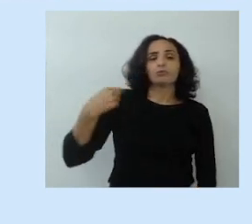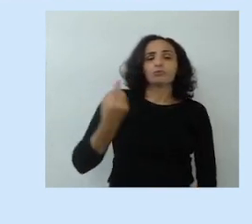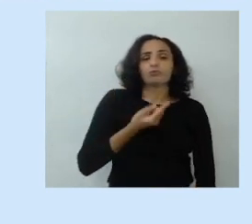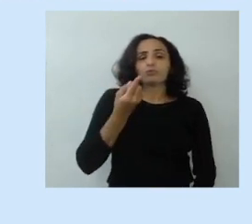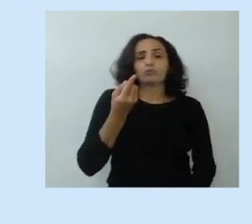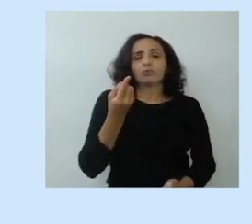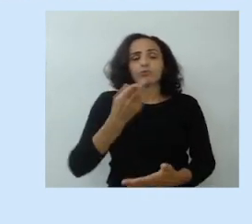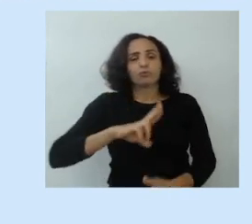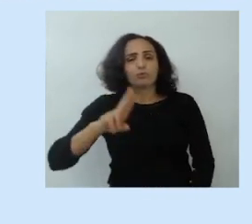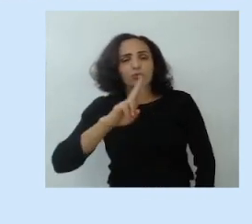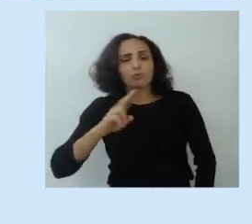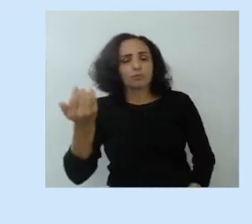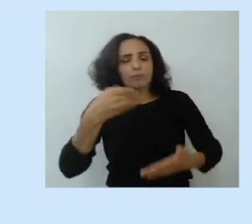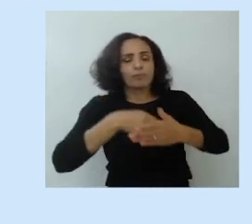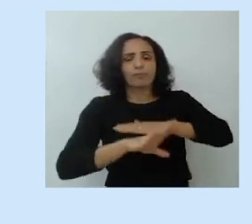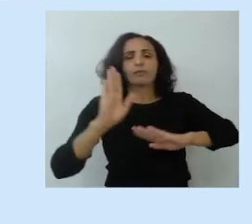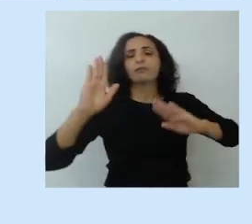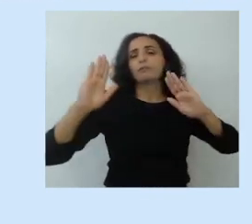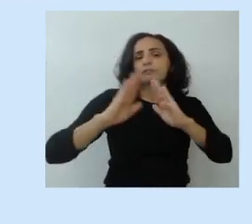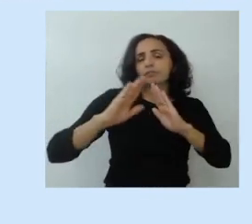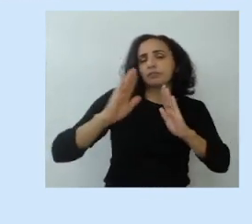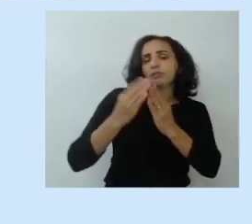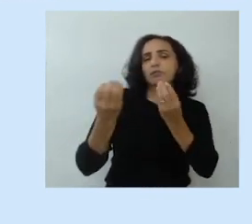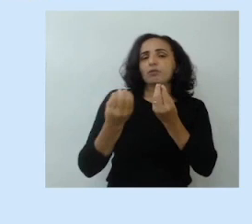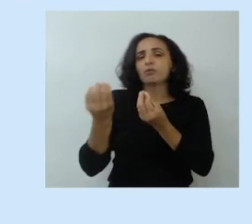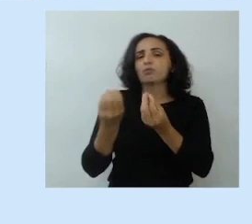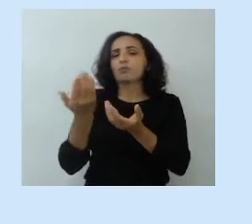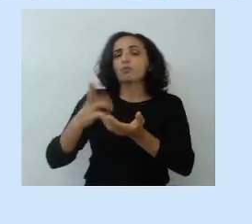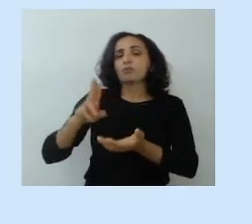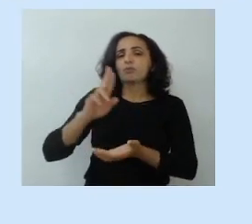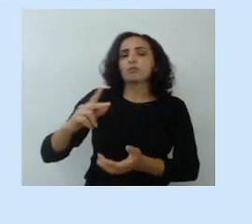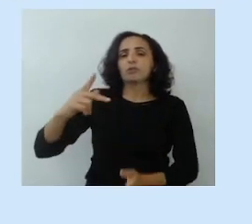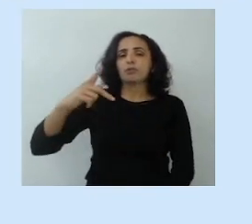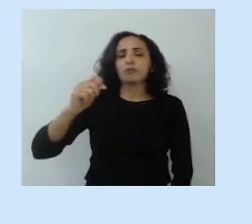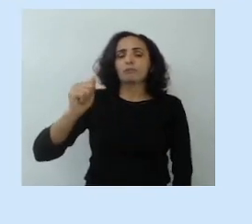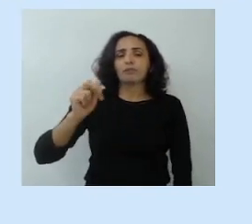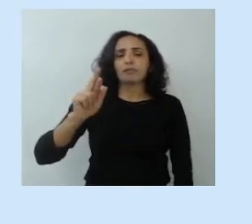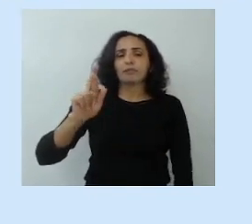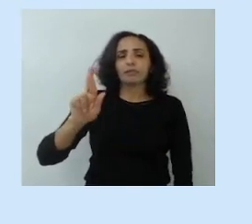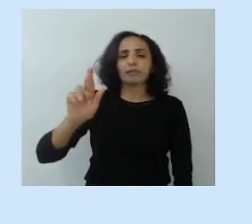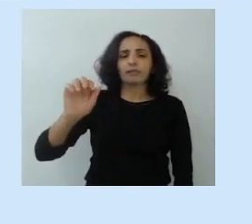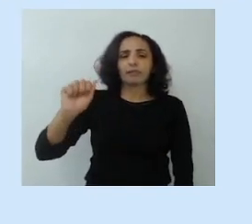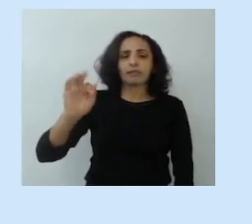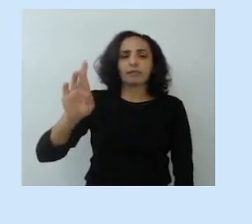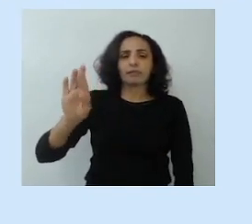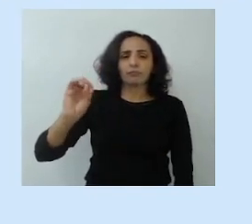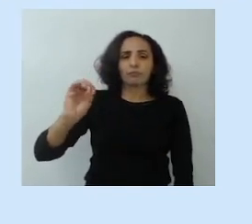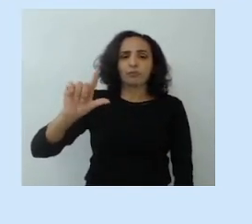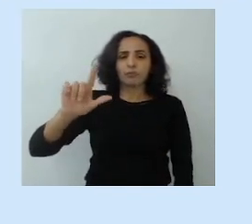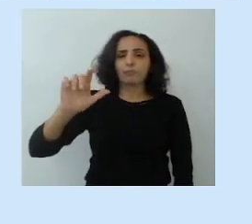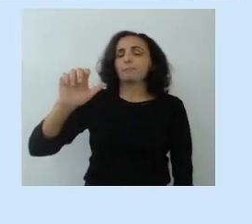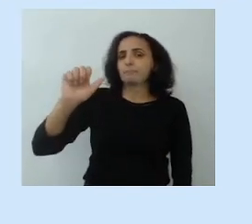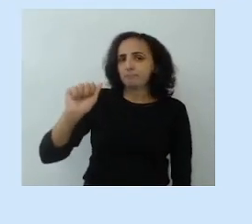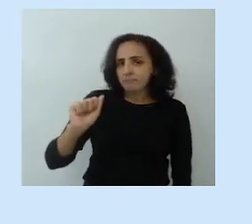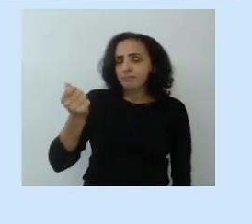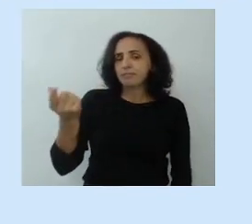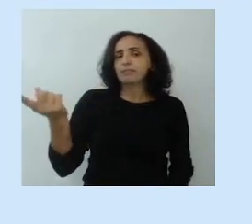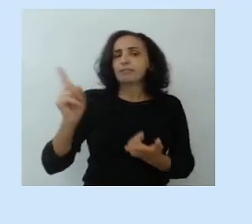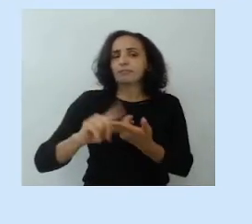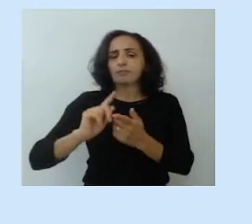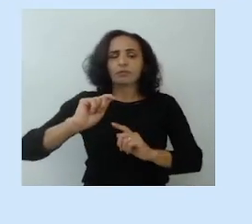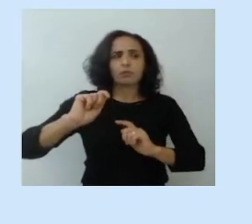essas antenas em forma de parábola, porque ela tem uma absorção melhor dos sinais que